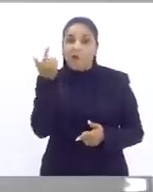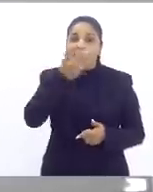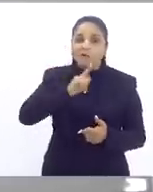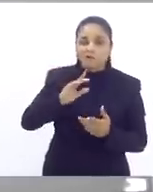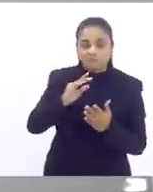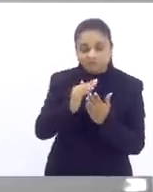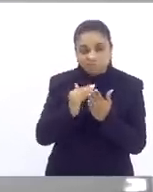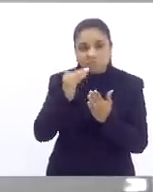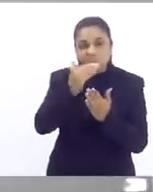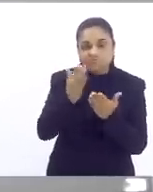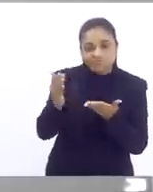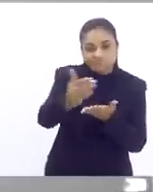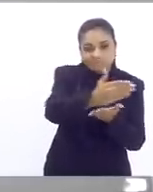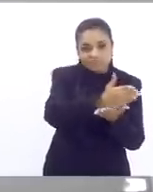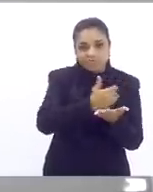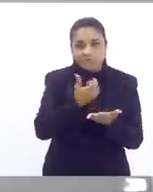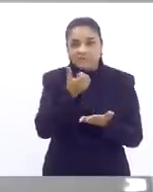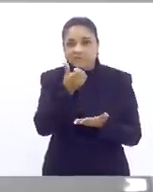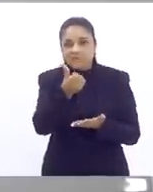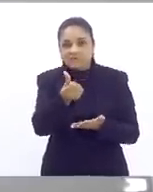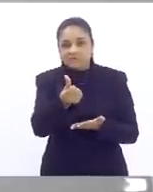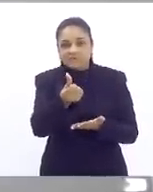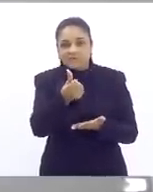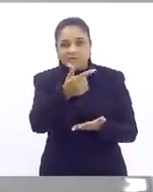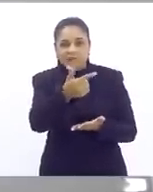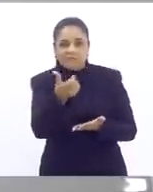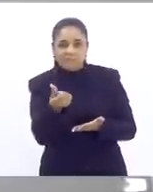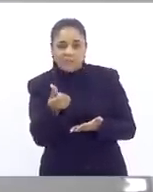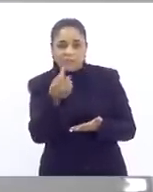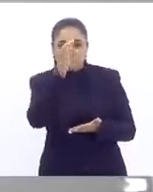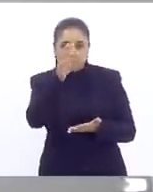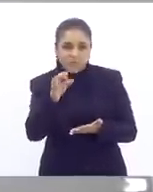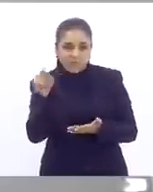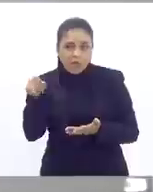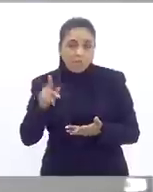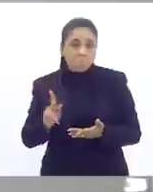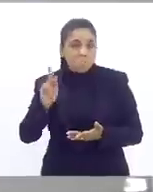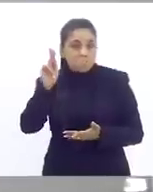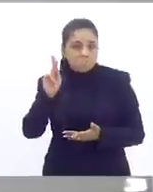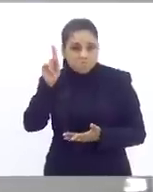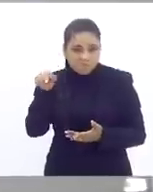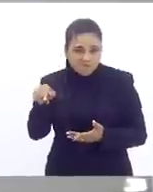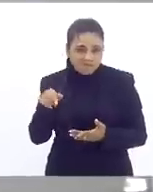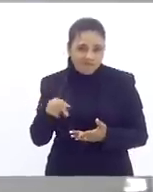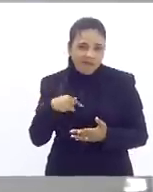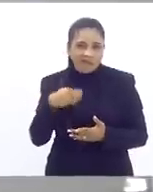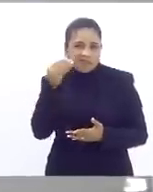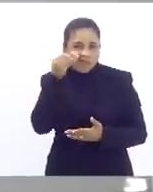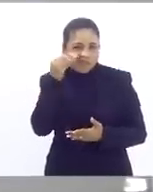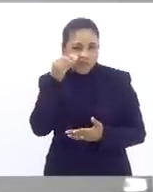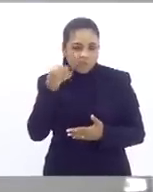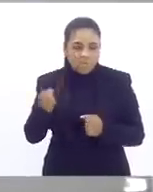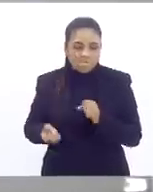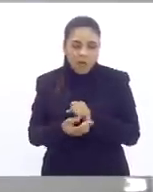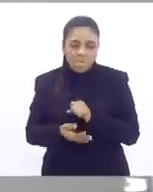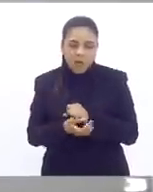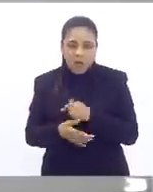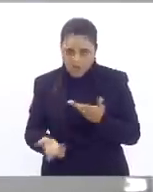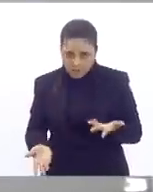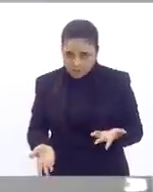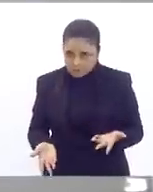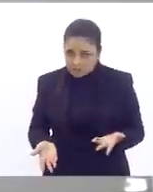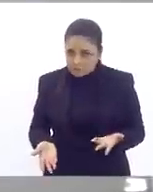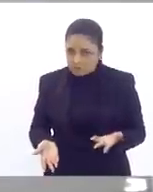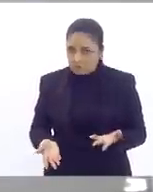que mais uma vez a Petrobras lá no no espaçando a perna né ora e esse recurso